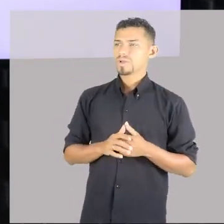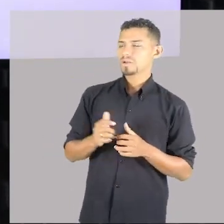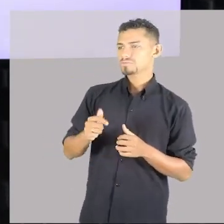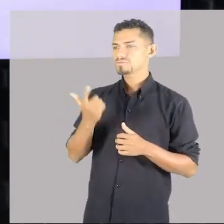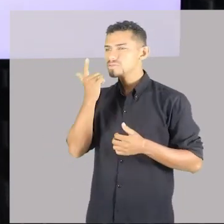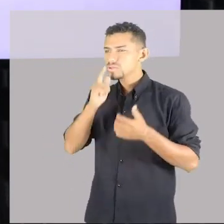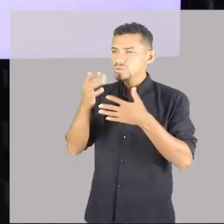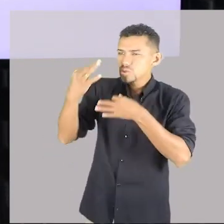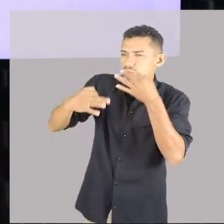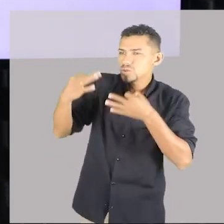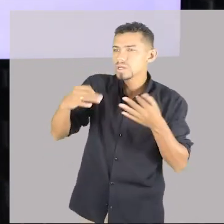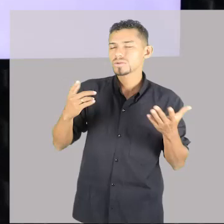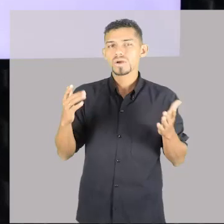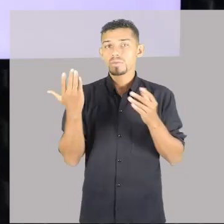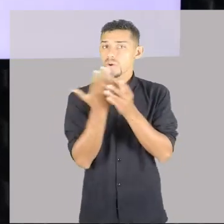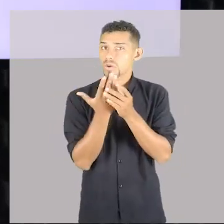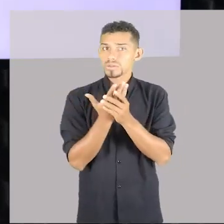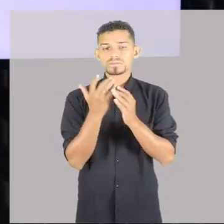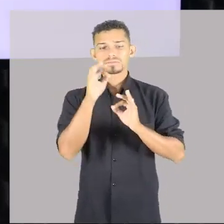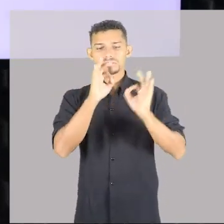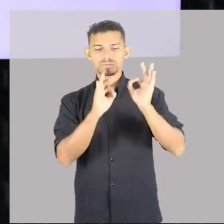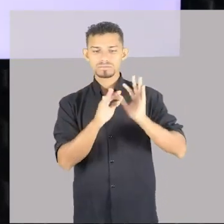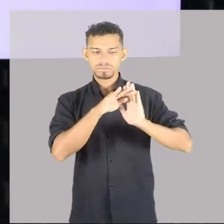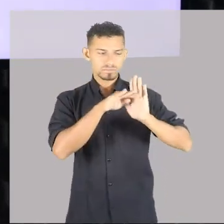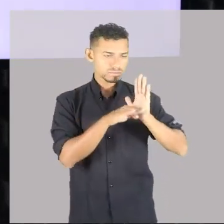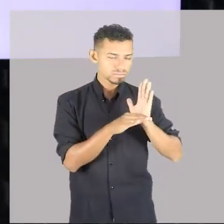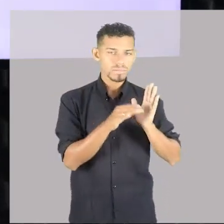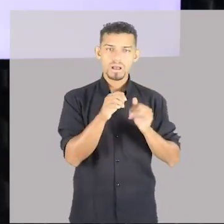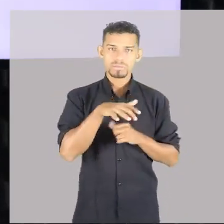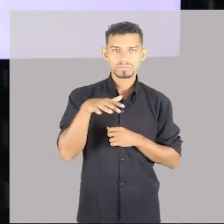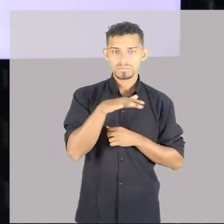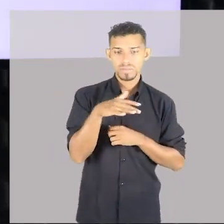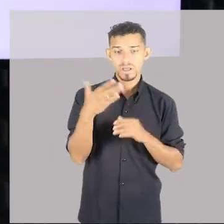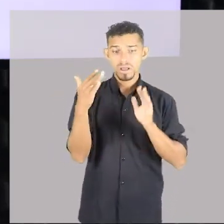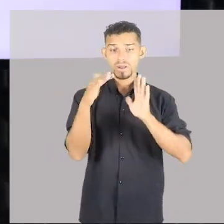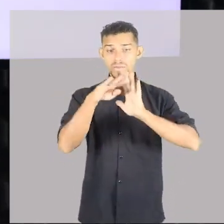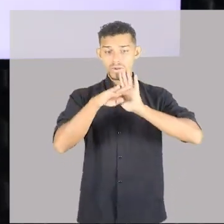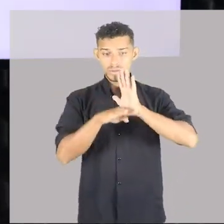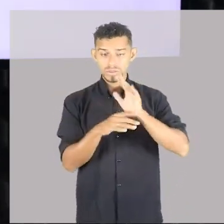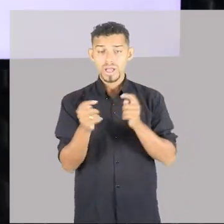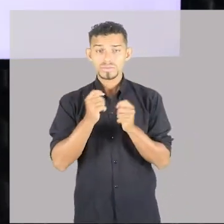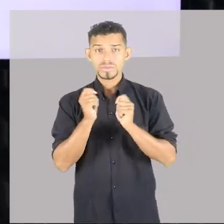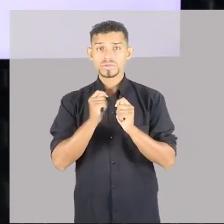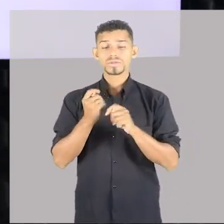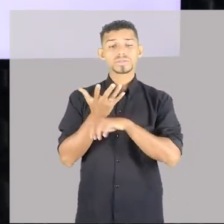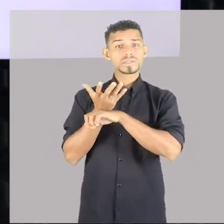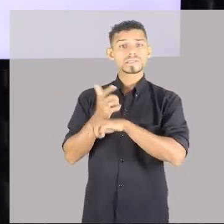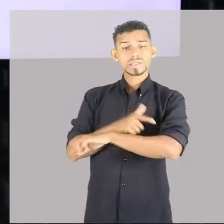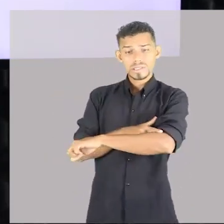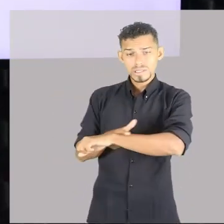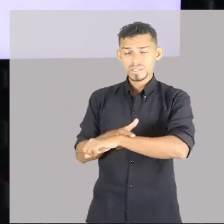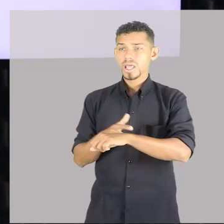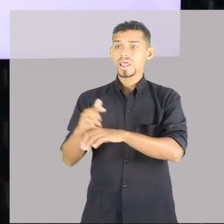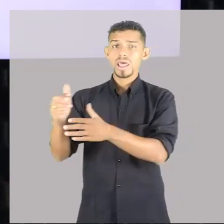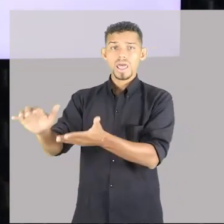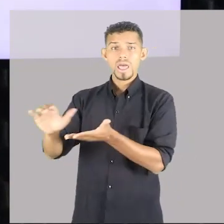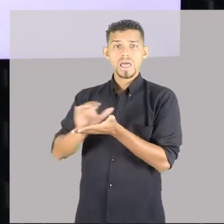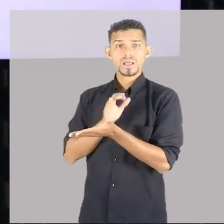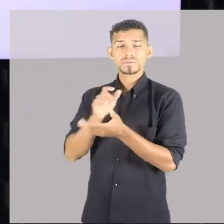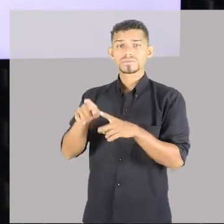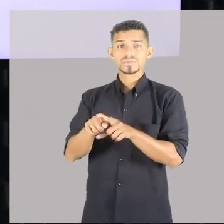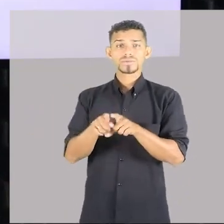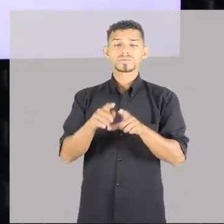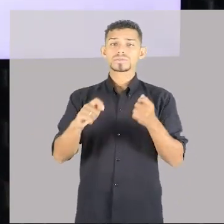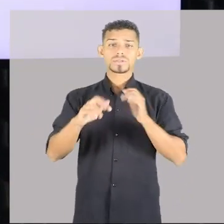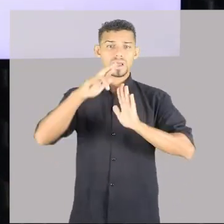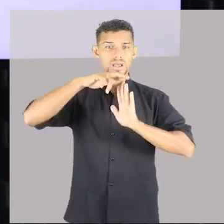algum processo, proferiu uma decisão no âmbito de um procedimento, de um processo administrativo disciplinar e recebe um recurso no prazo legal